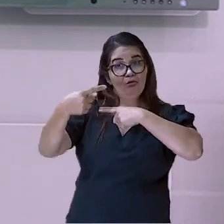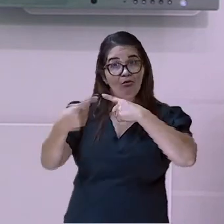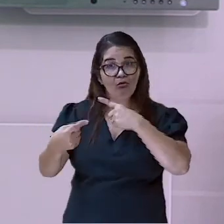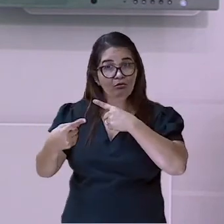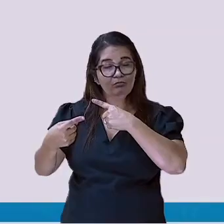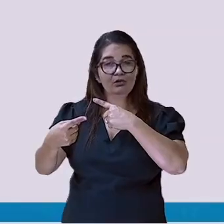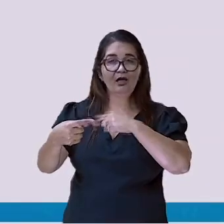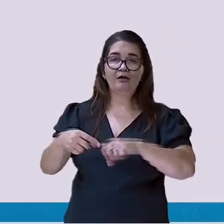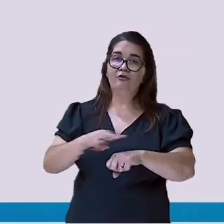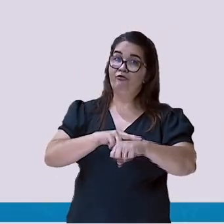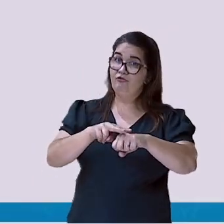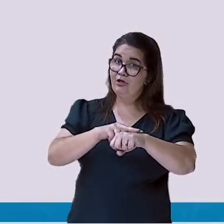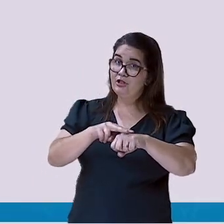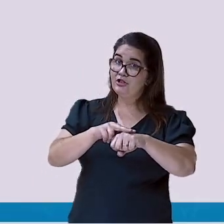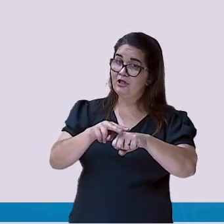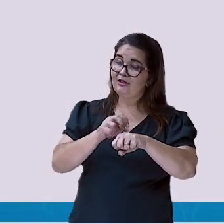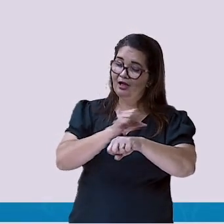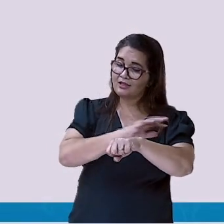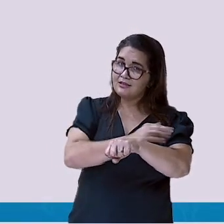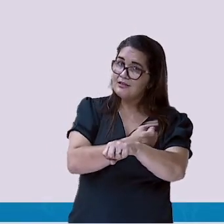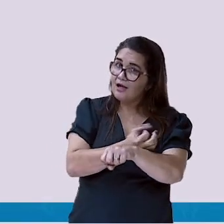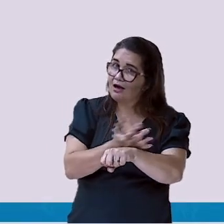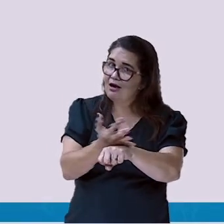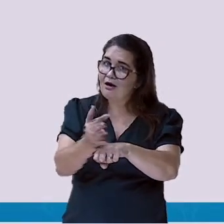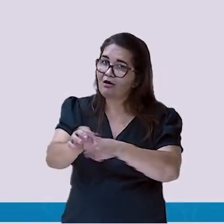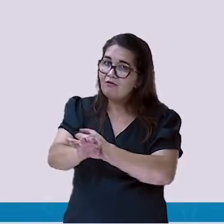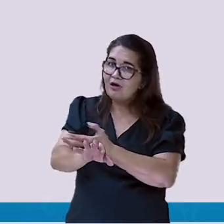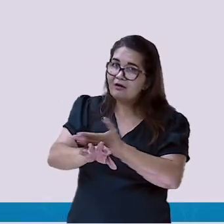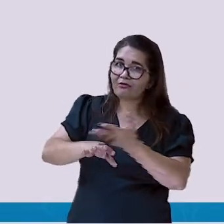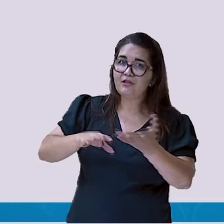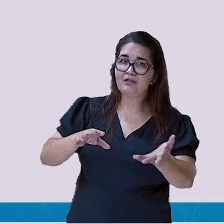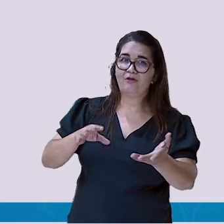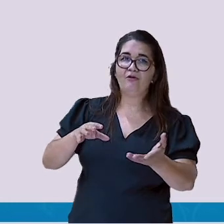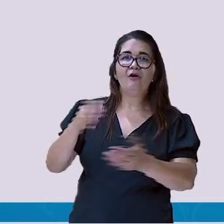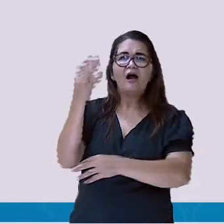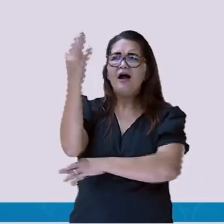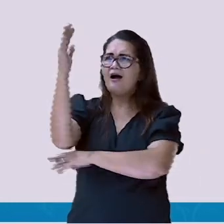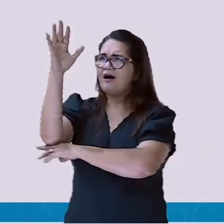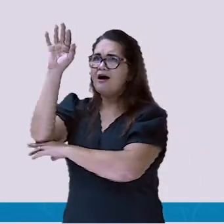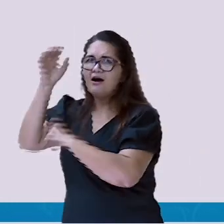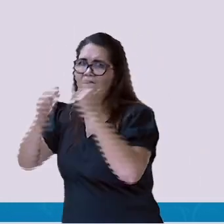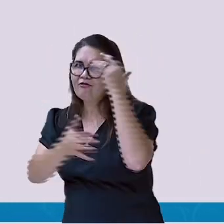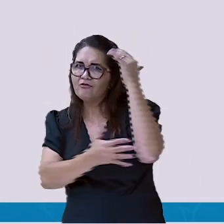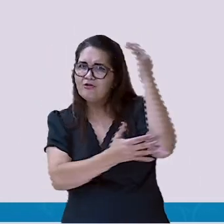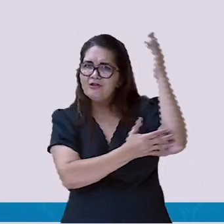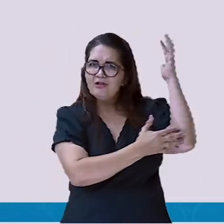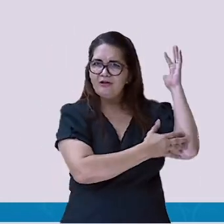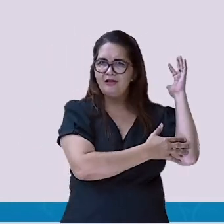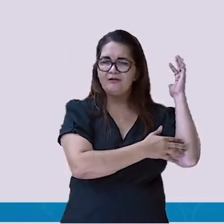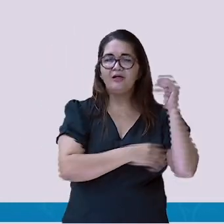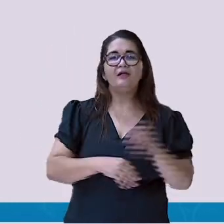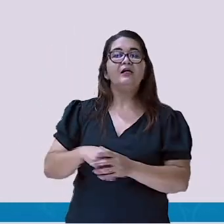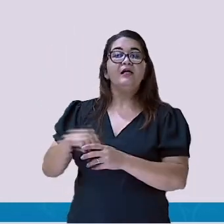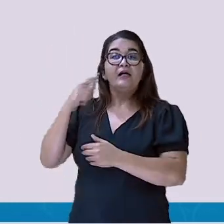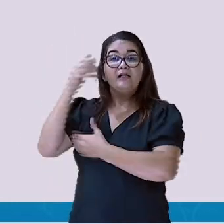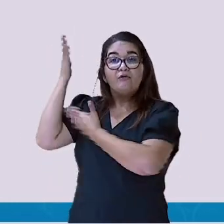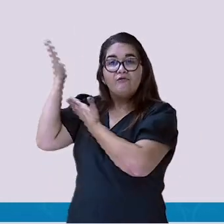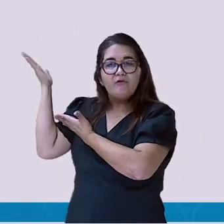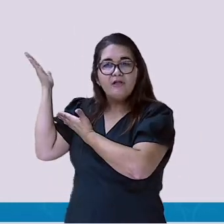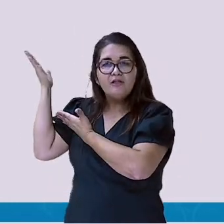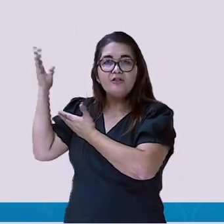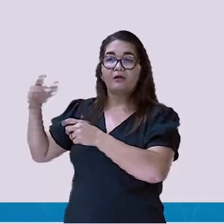muito diferente. Mata de cocais, ela tem ela aparece em uma determinada região e a gente tem aí,